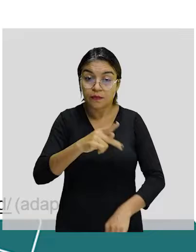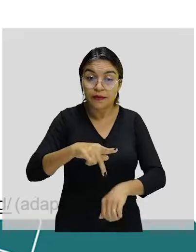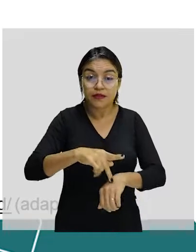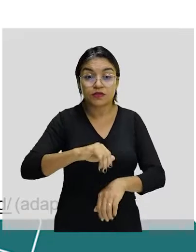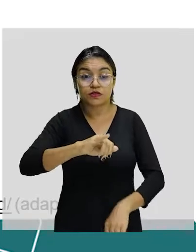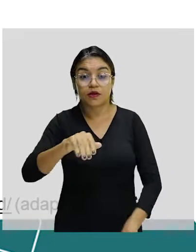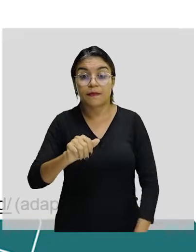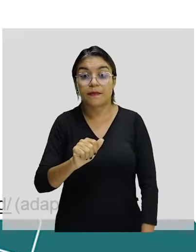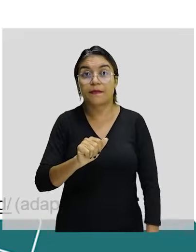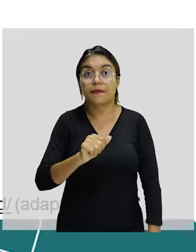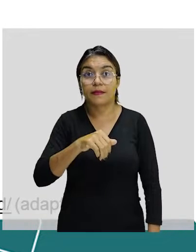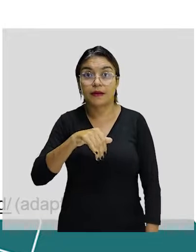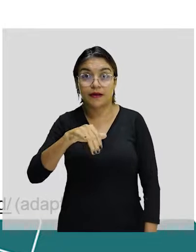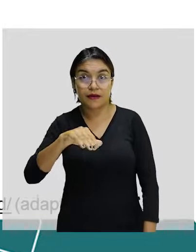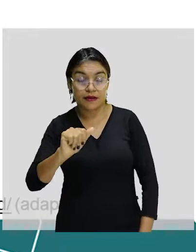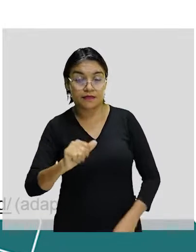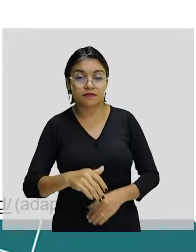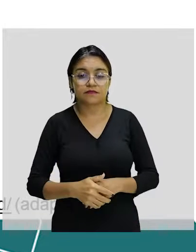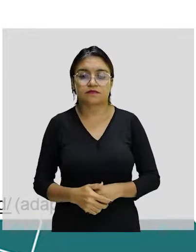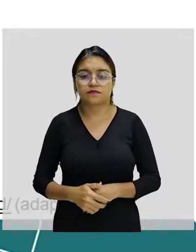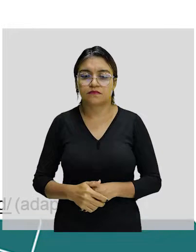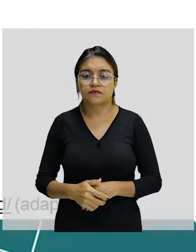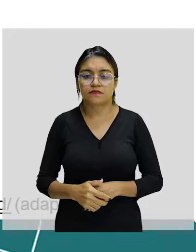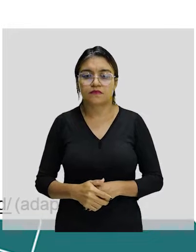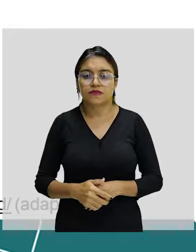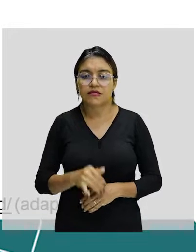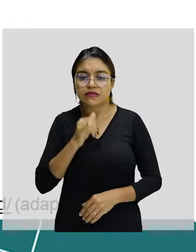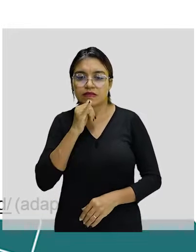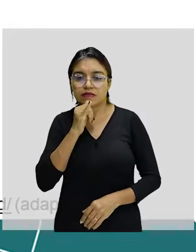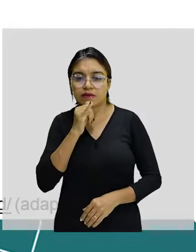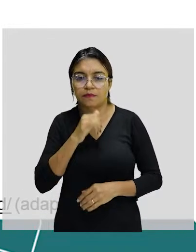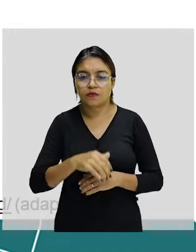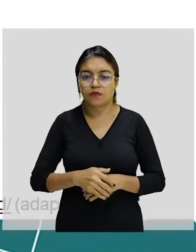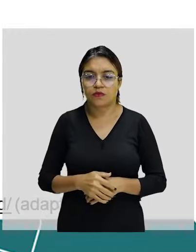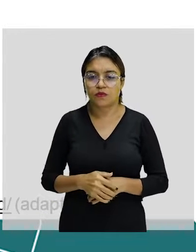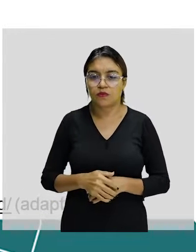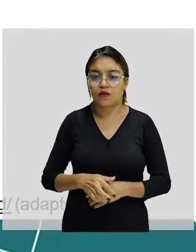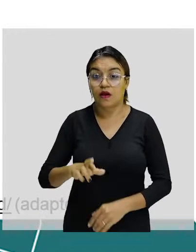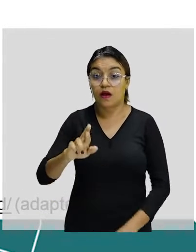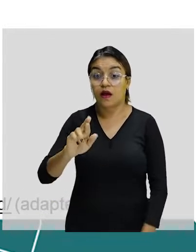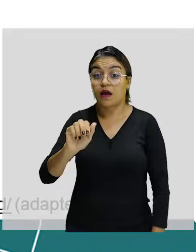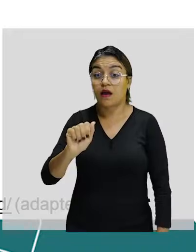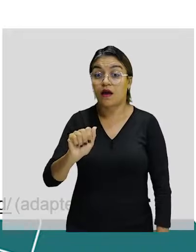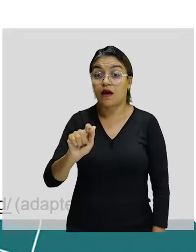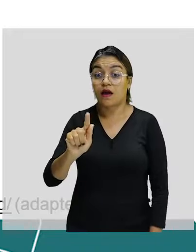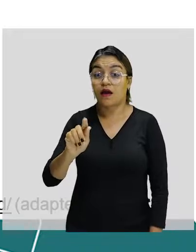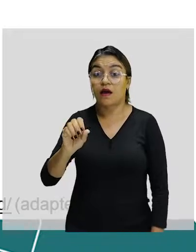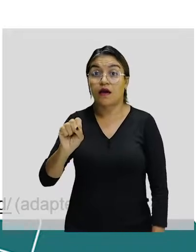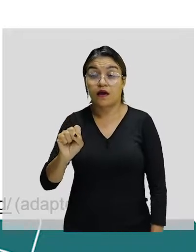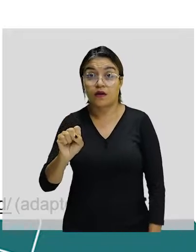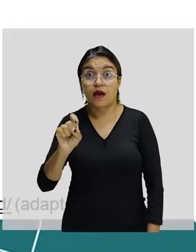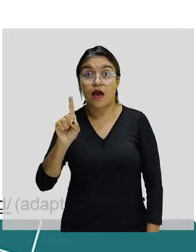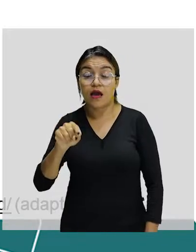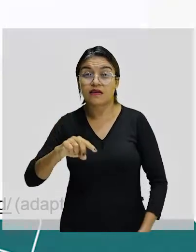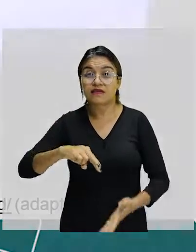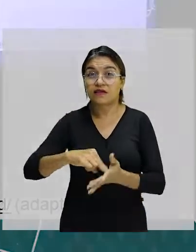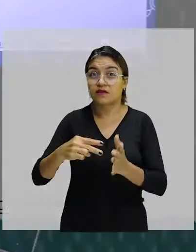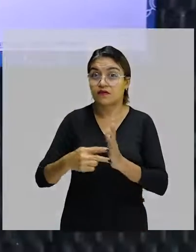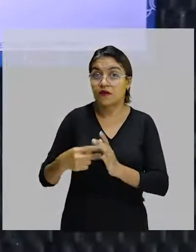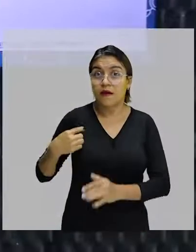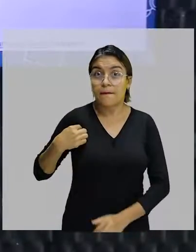ou ragged clothes. O que são rags? Trapos, tá? Então, ele faz referência a roupas